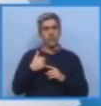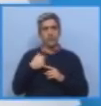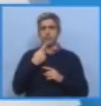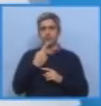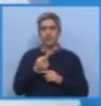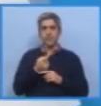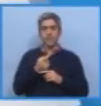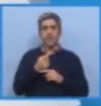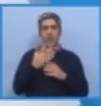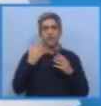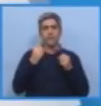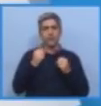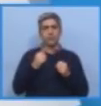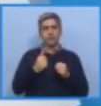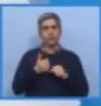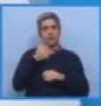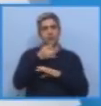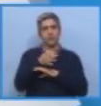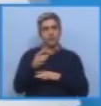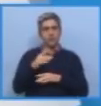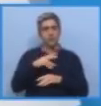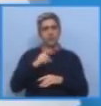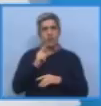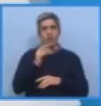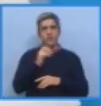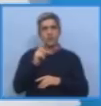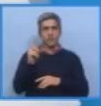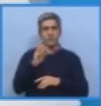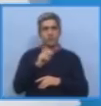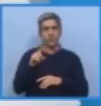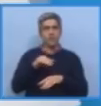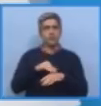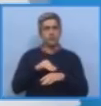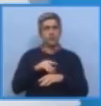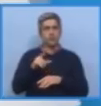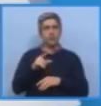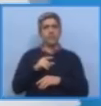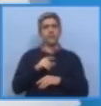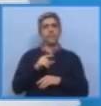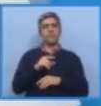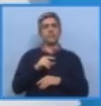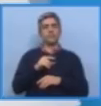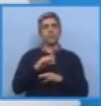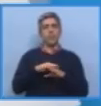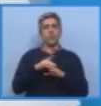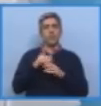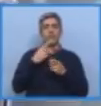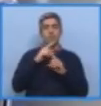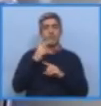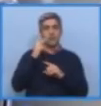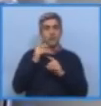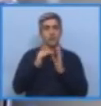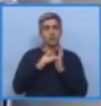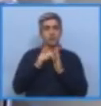diz que a grande força que vence o mundo é a fé. João aqui testemunha-nos de que, mercê da ressurreição,